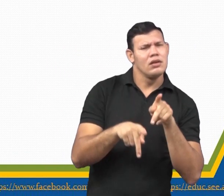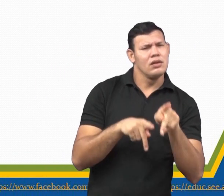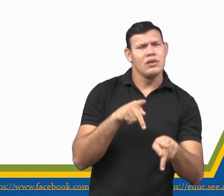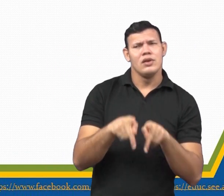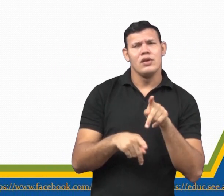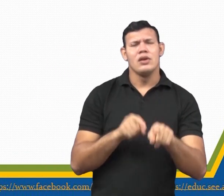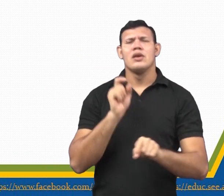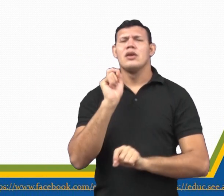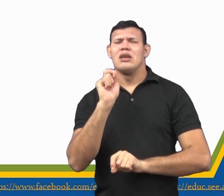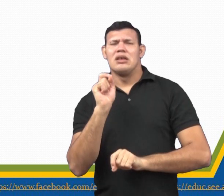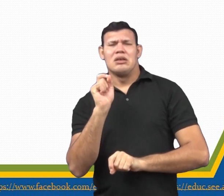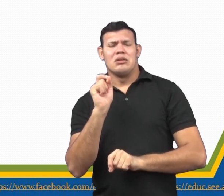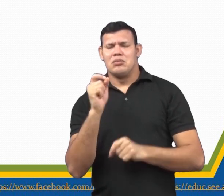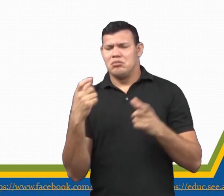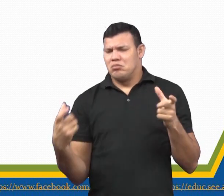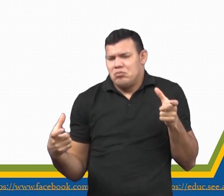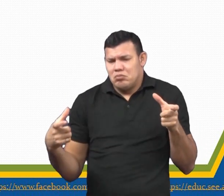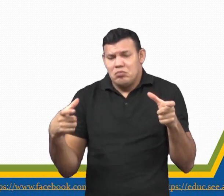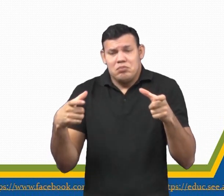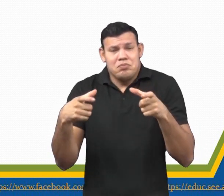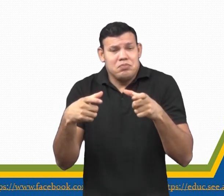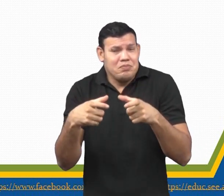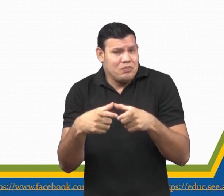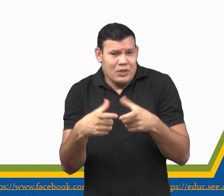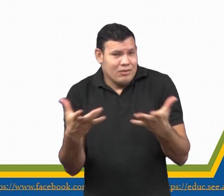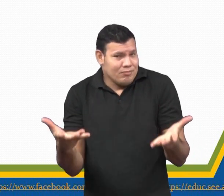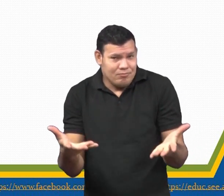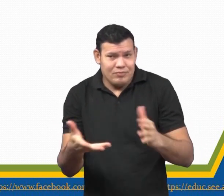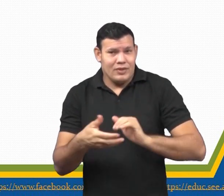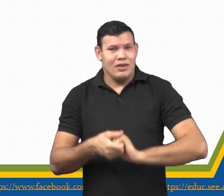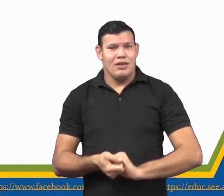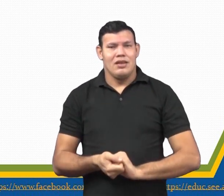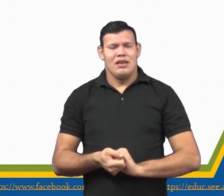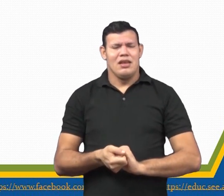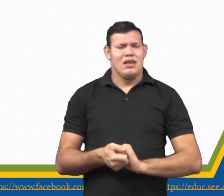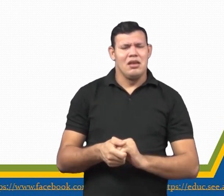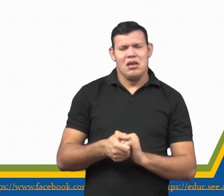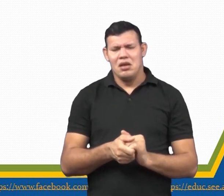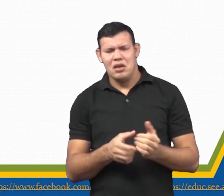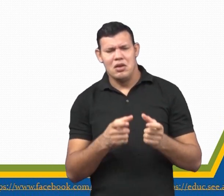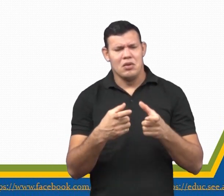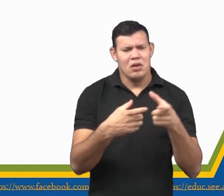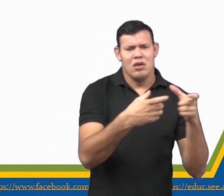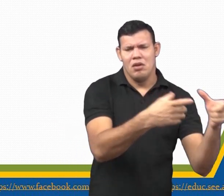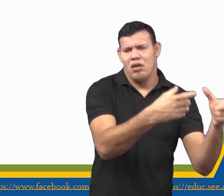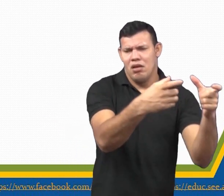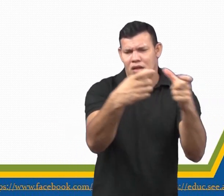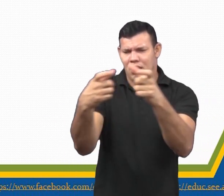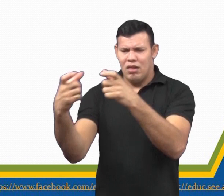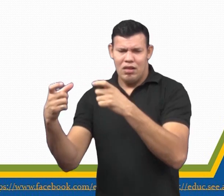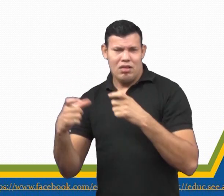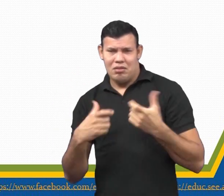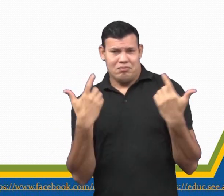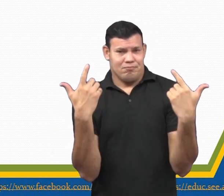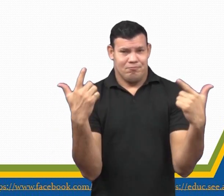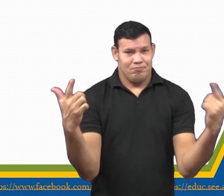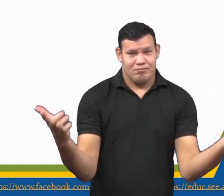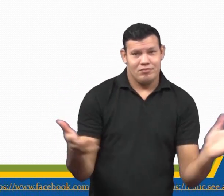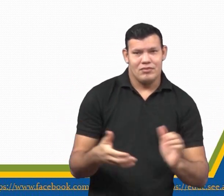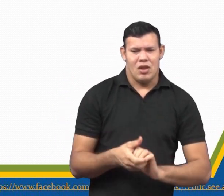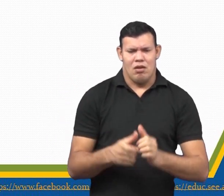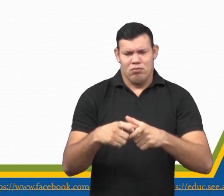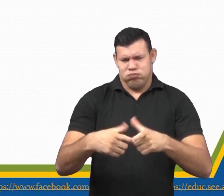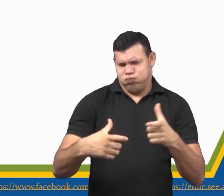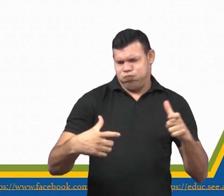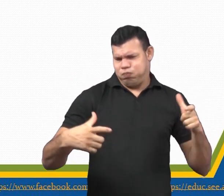pouco populoso e pouco povoado, com população distribuída de forma irregular. A Austrália, é bom que se diga, tem